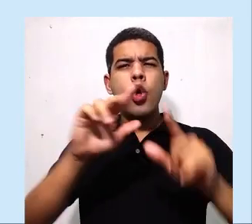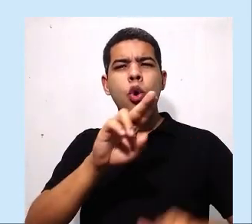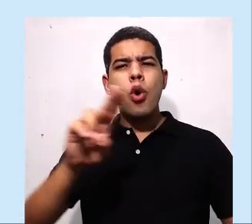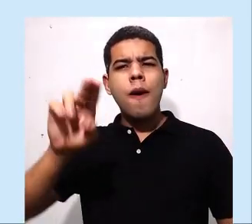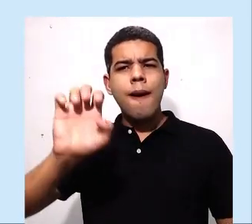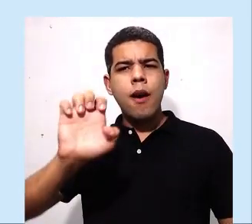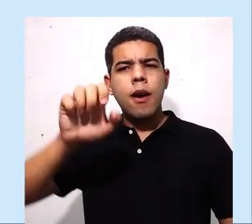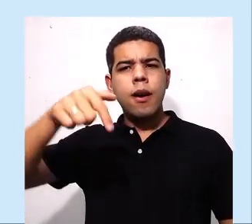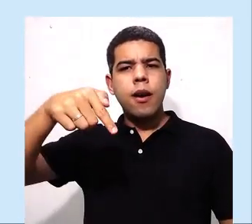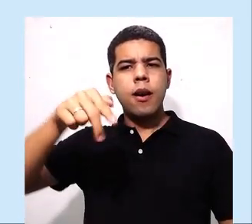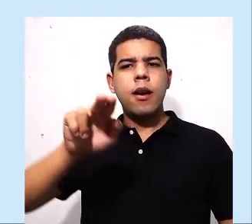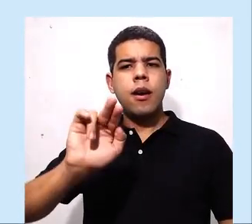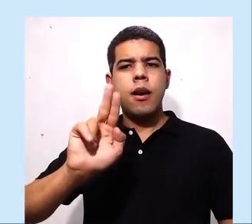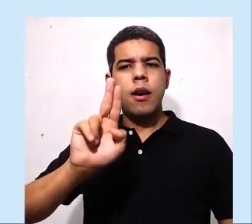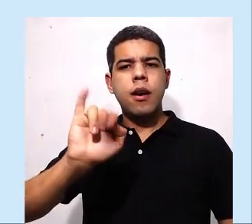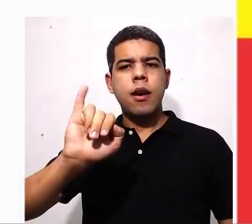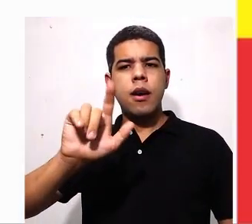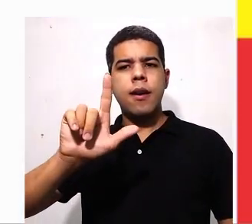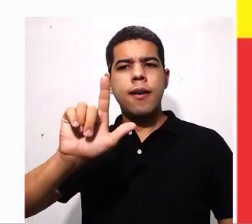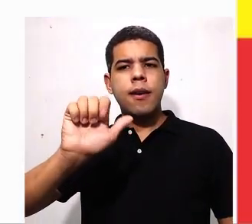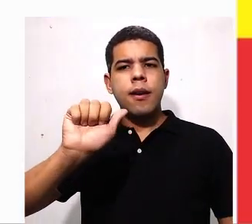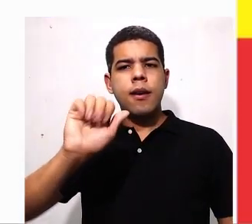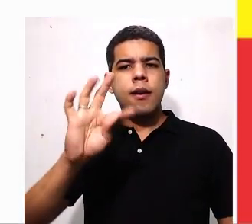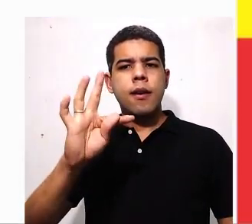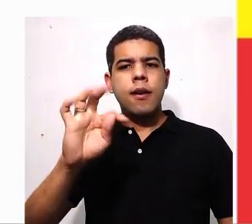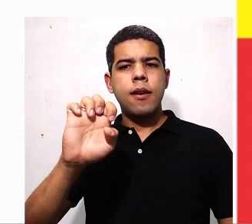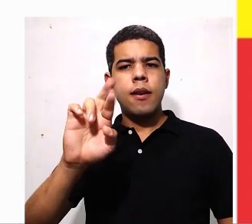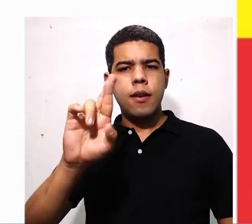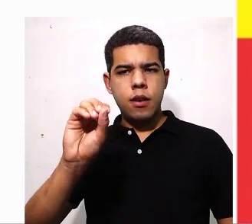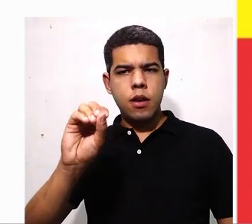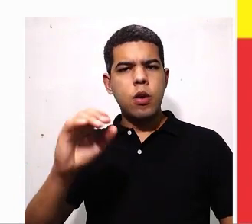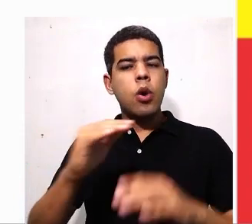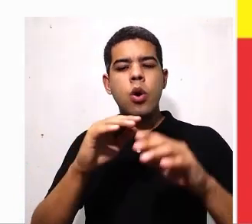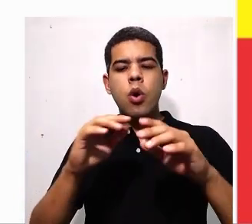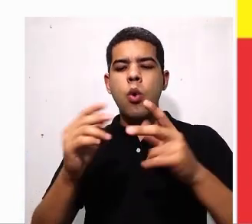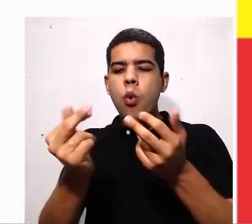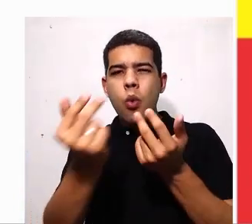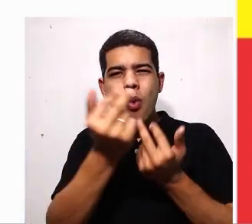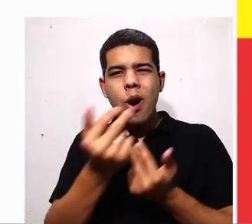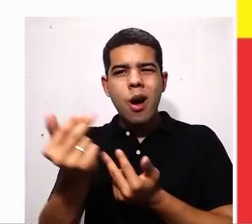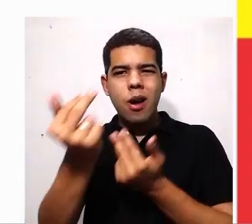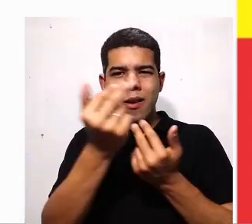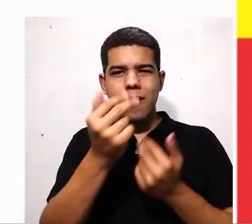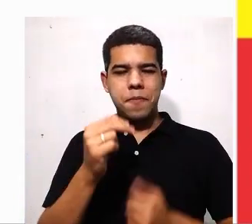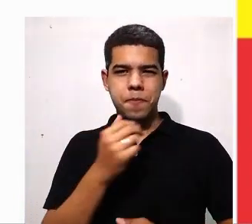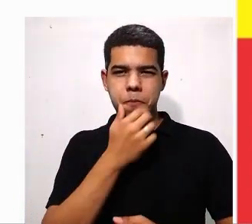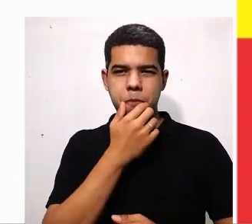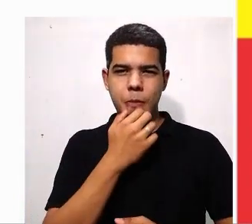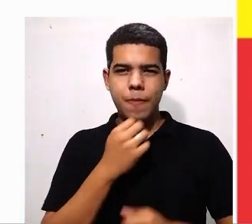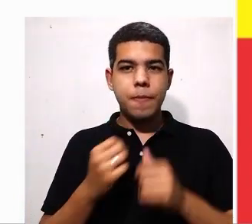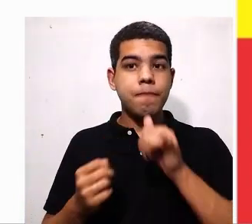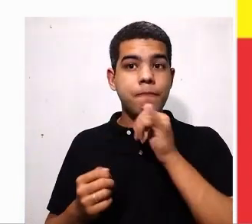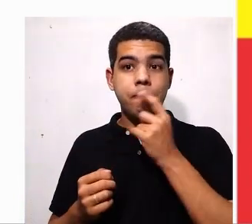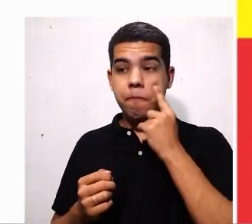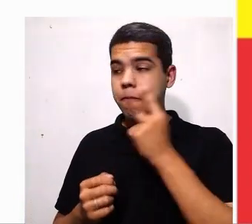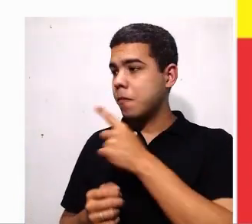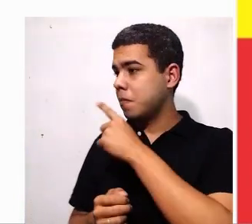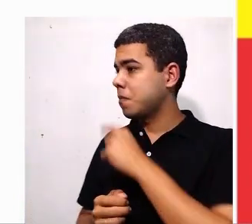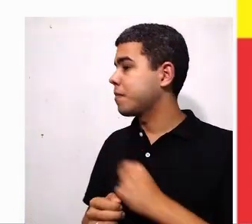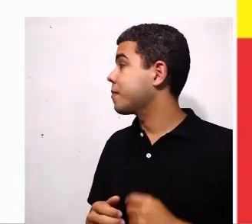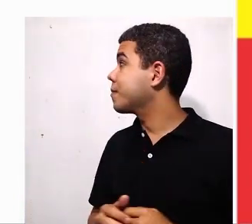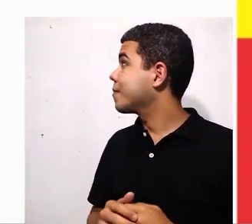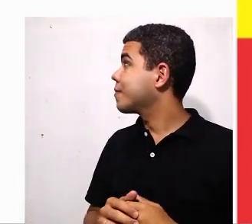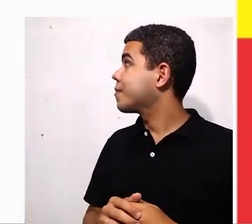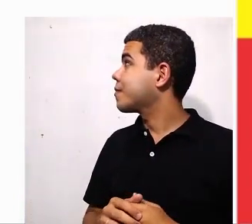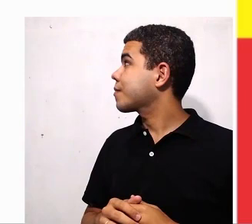iguais. Então, observe aí a resolução dessa questão. Diz o seguinte, eu tenho esse triângulo onde os três ângulos são